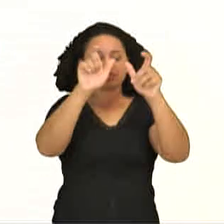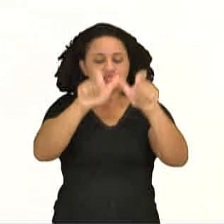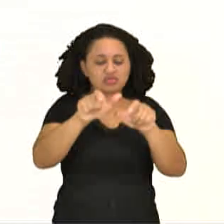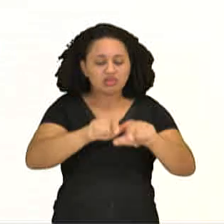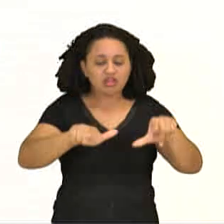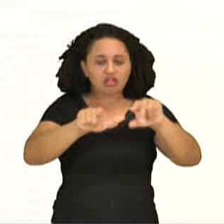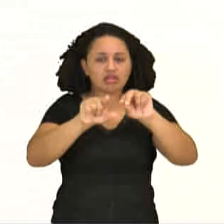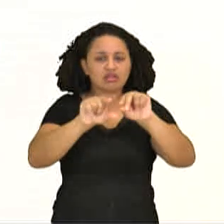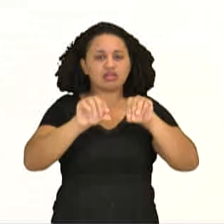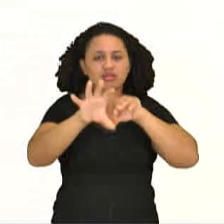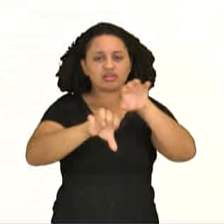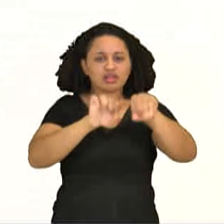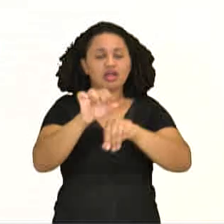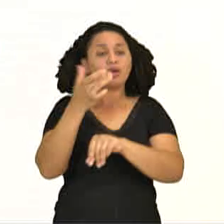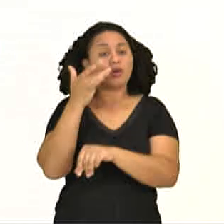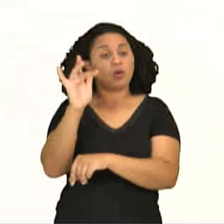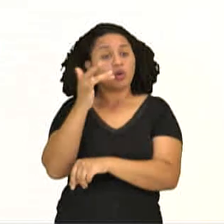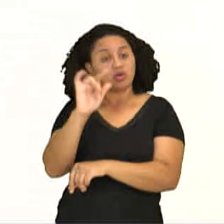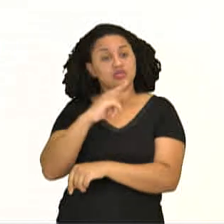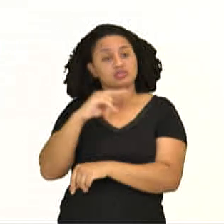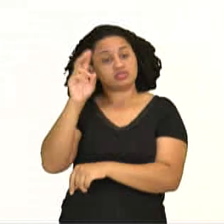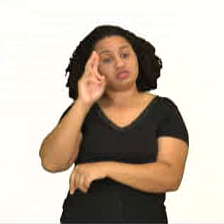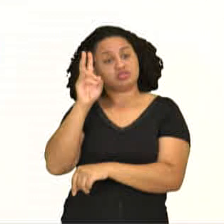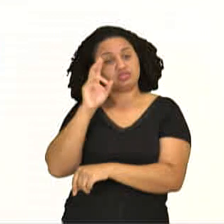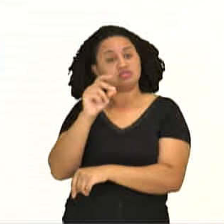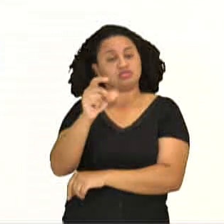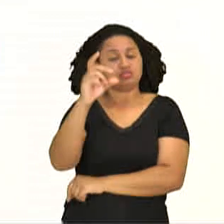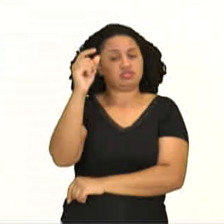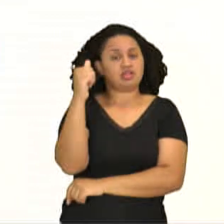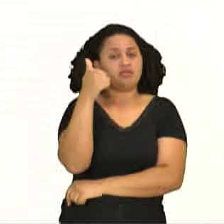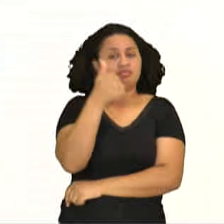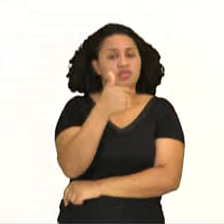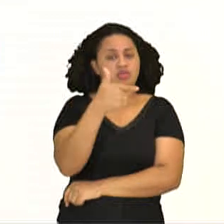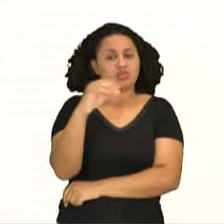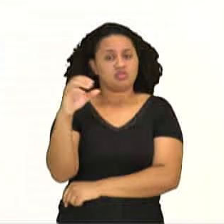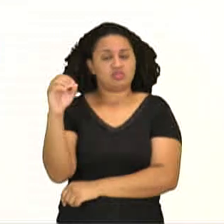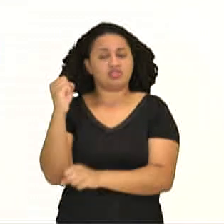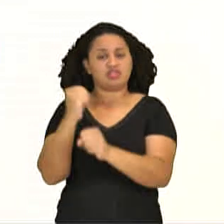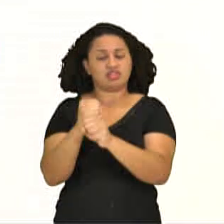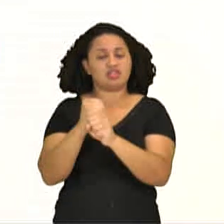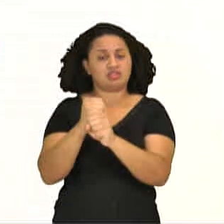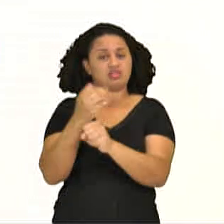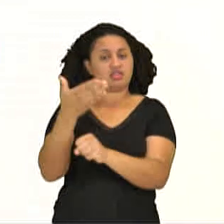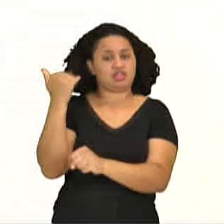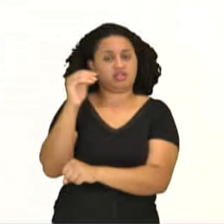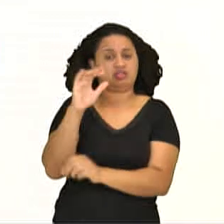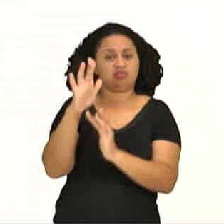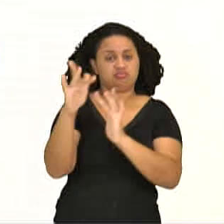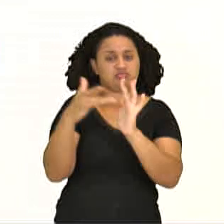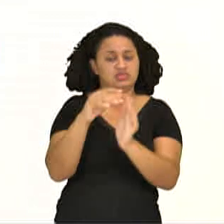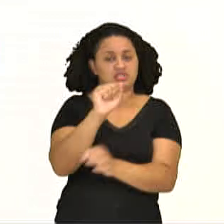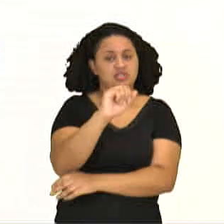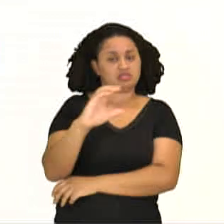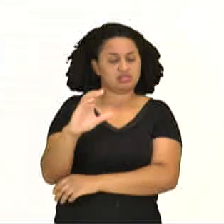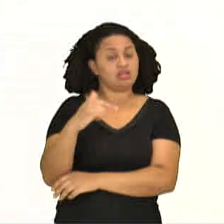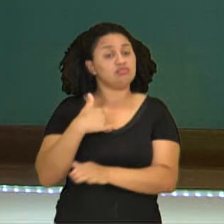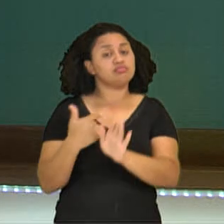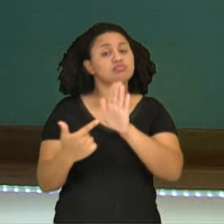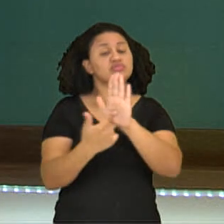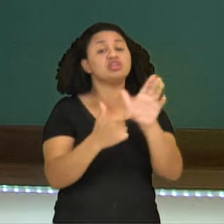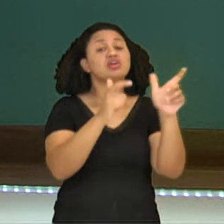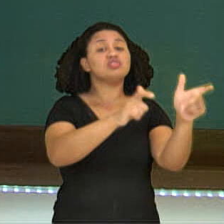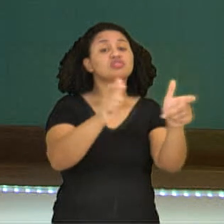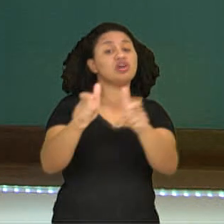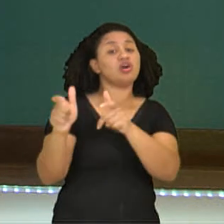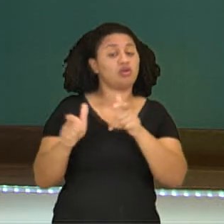ouro da história mais antiga, 1.200 anos antes de Cristo, que mostrava em que localidades